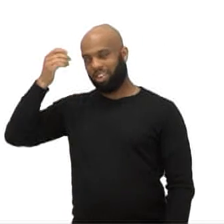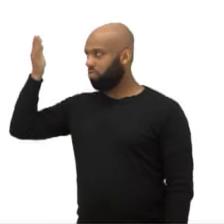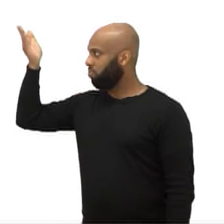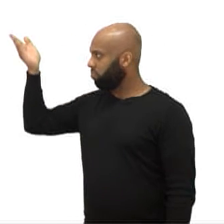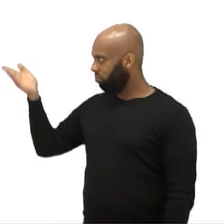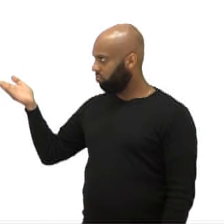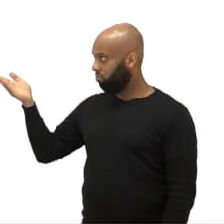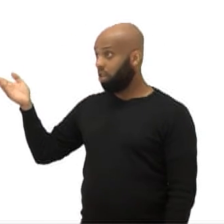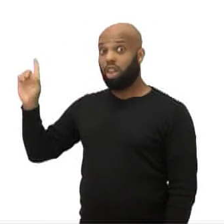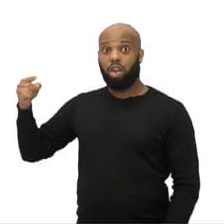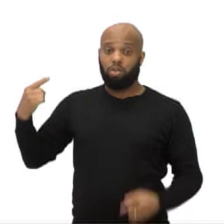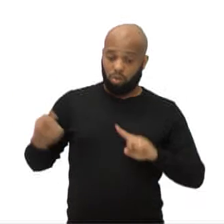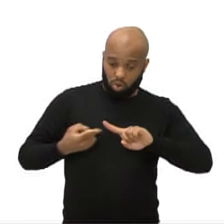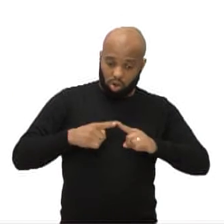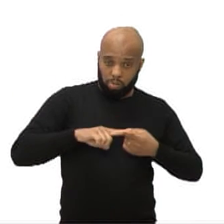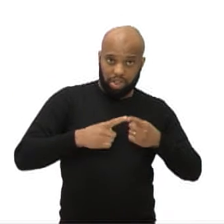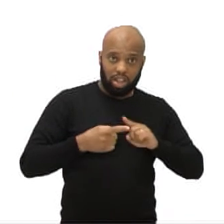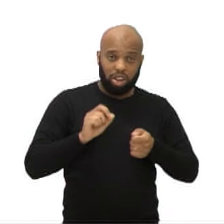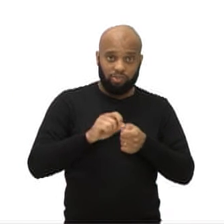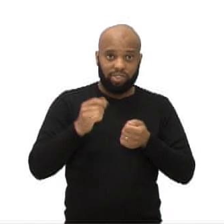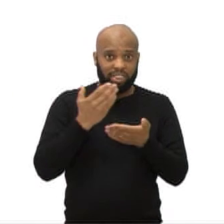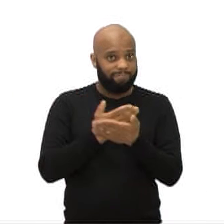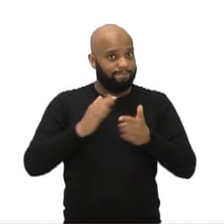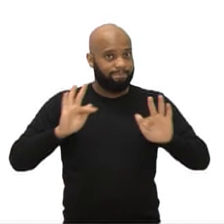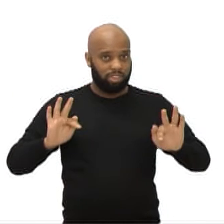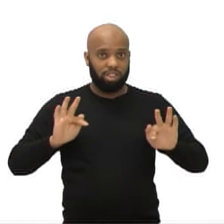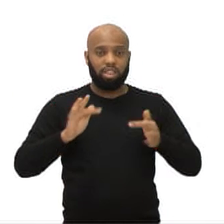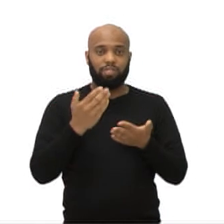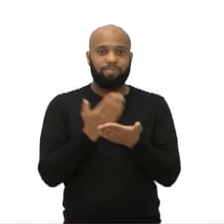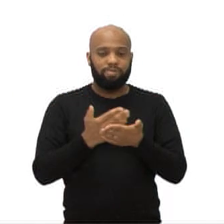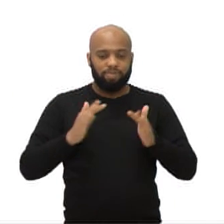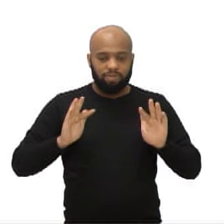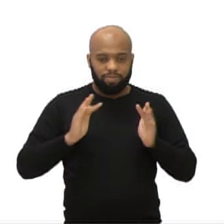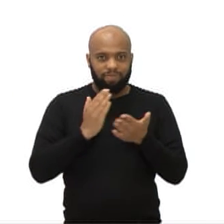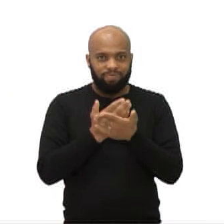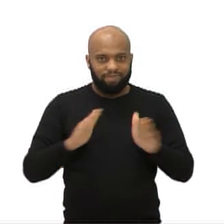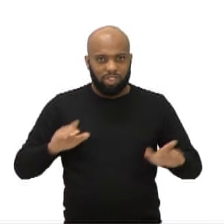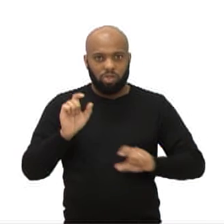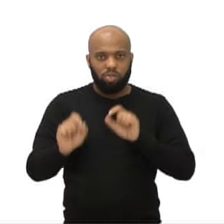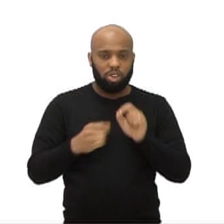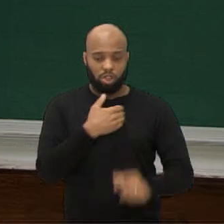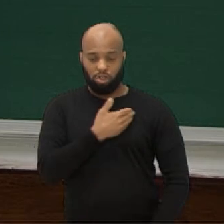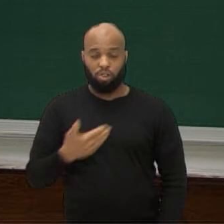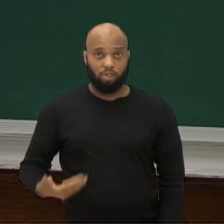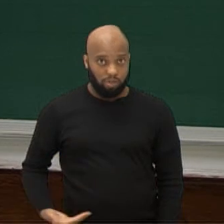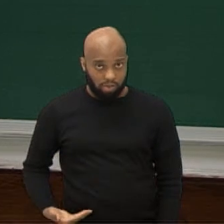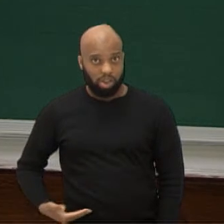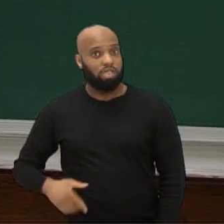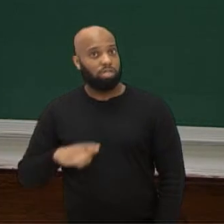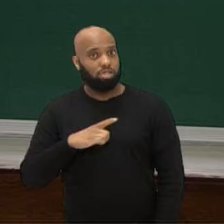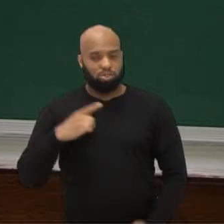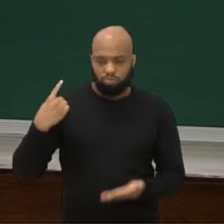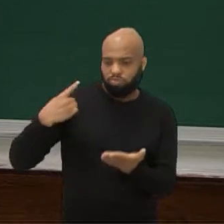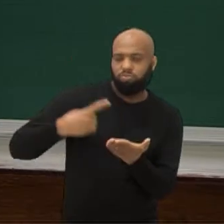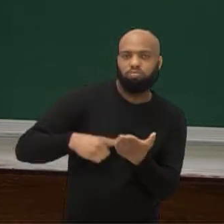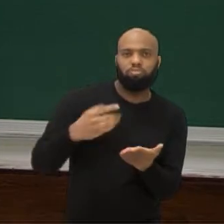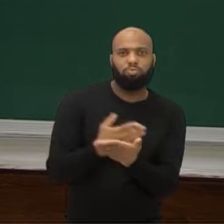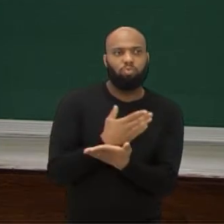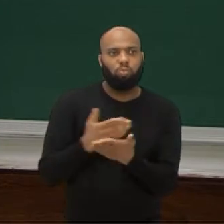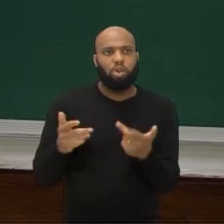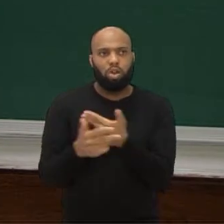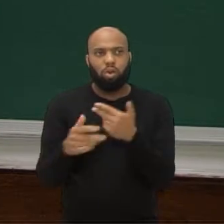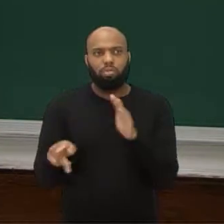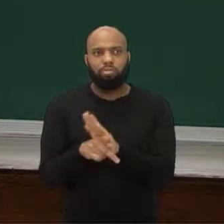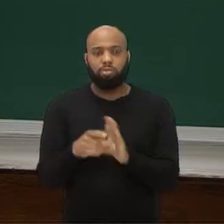colocava fim ao conflito mediante algumas concessões do governo central. Então, pense que já se